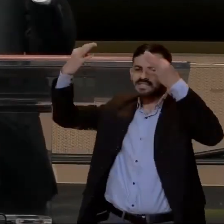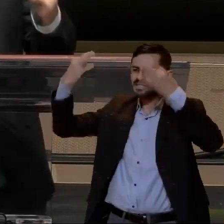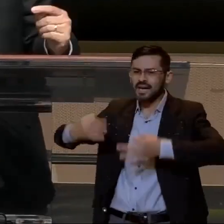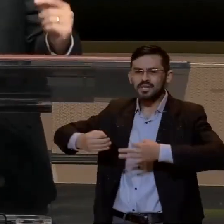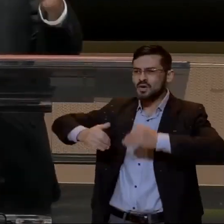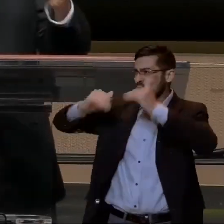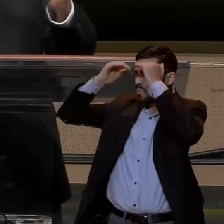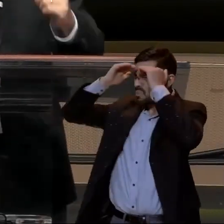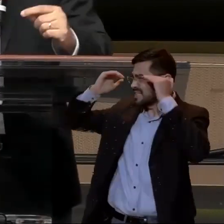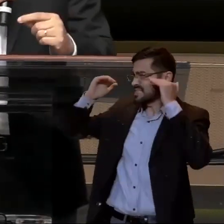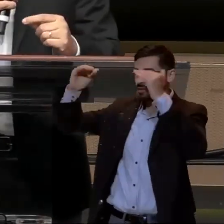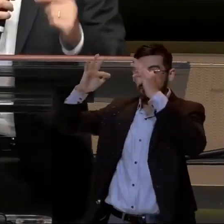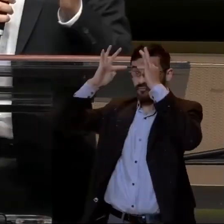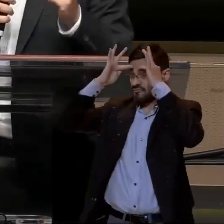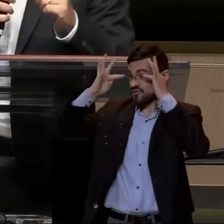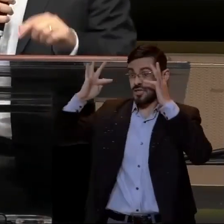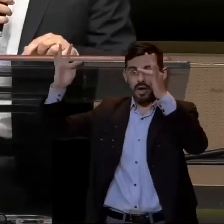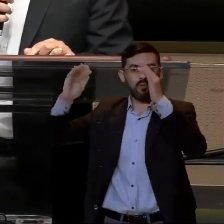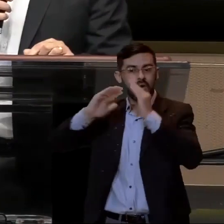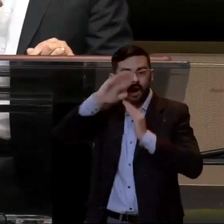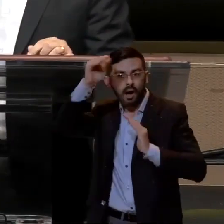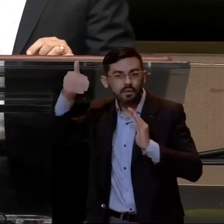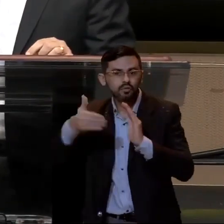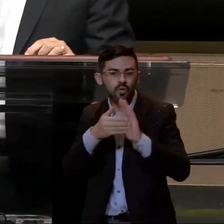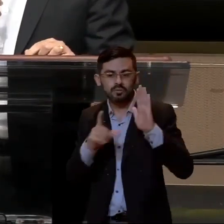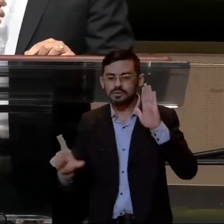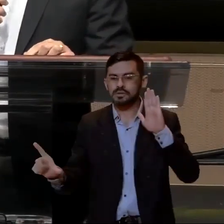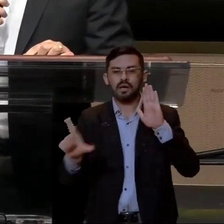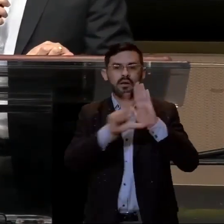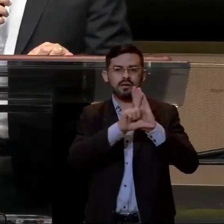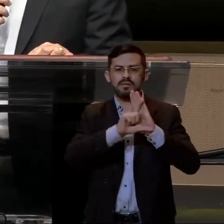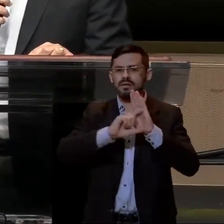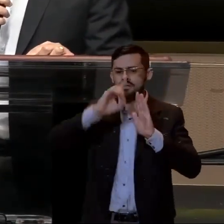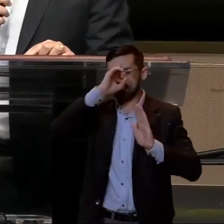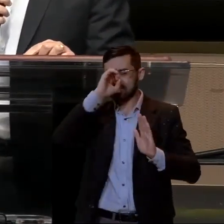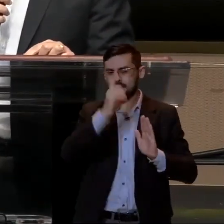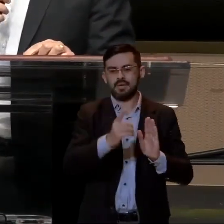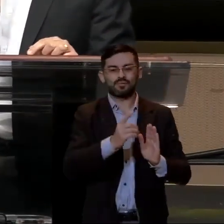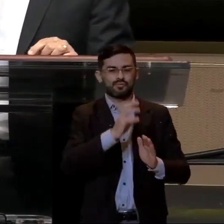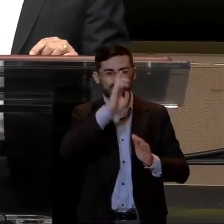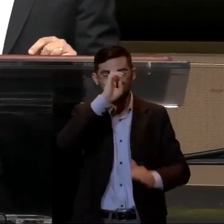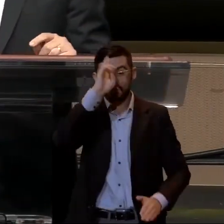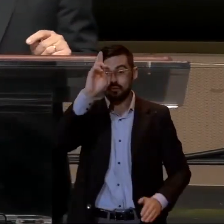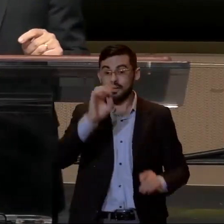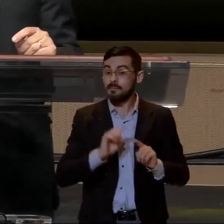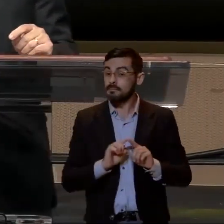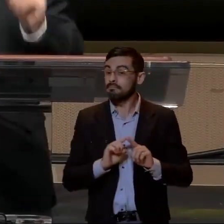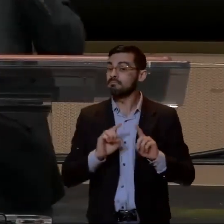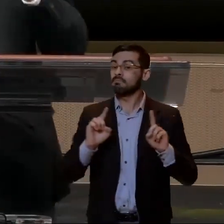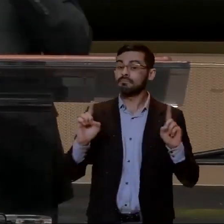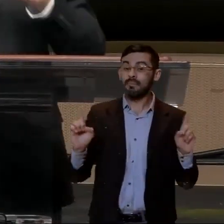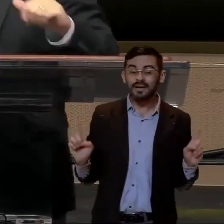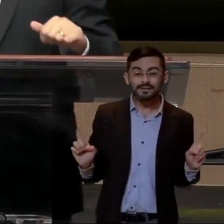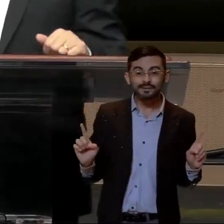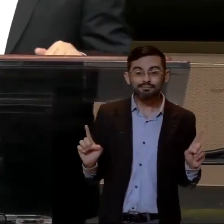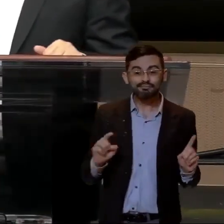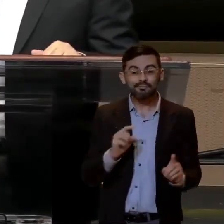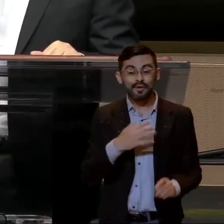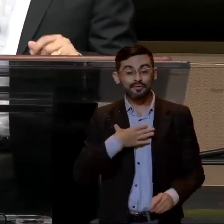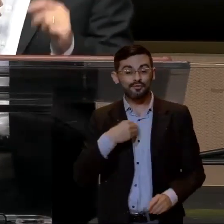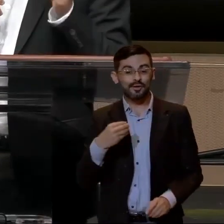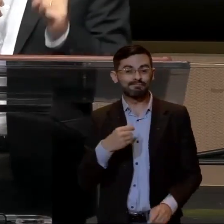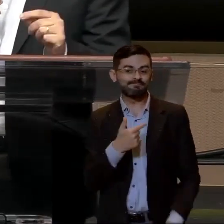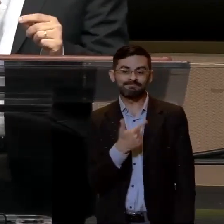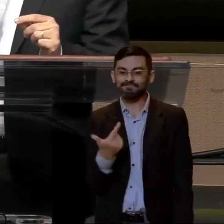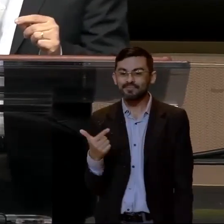obedecendo fielmente a todas as leis e mandamentos do Senhor. Mas não tinham